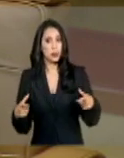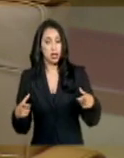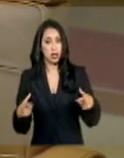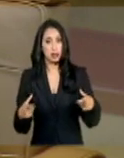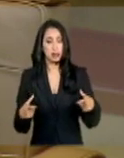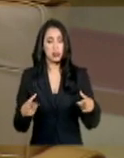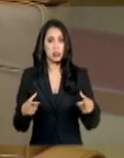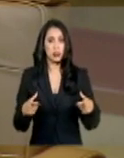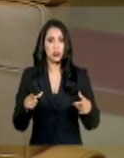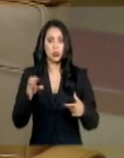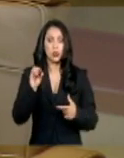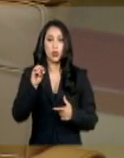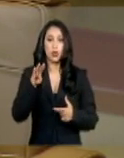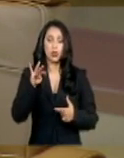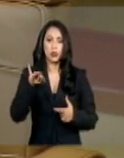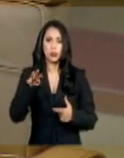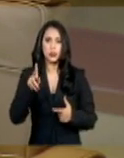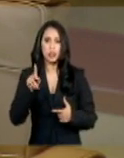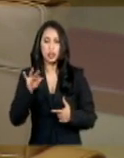o